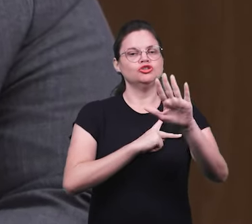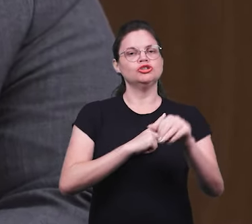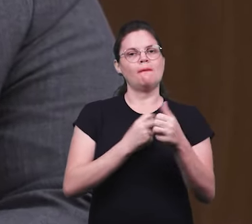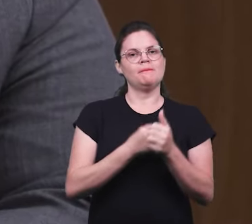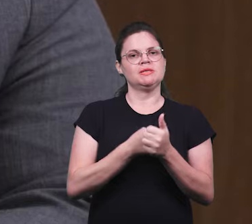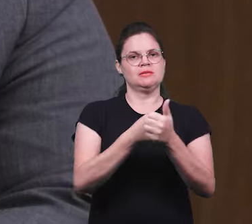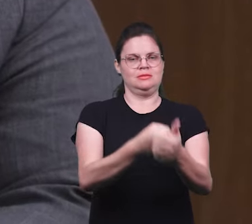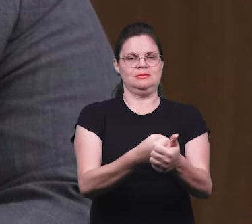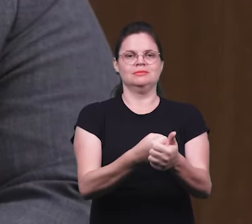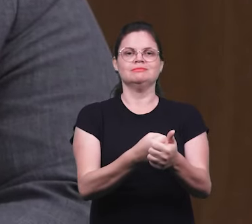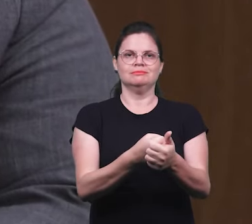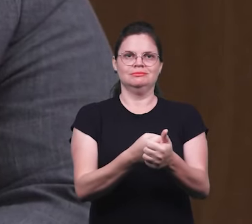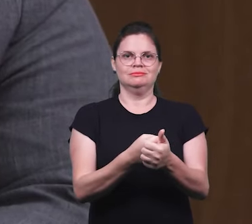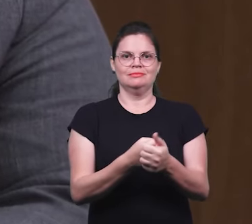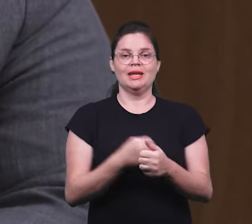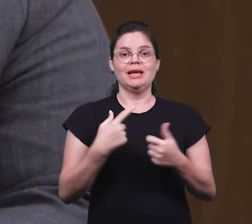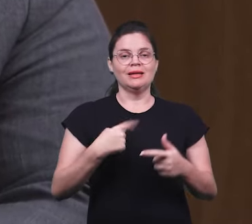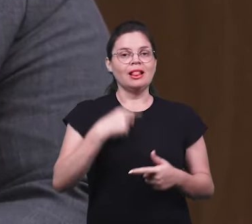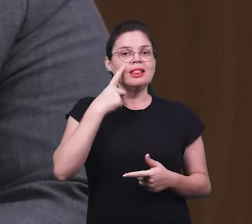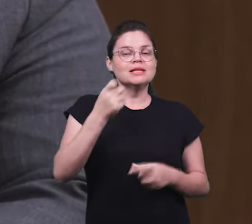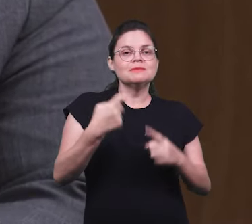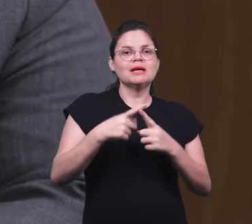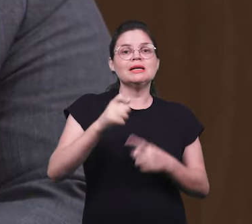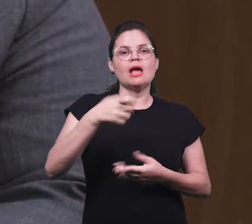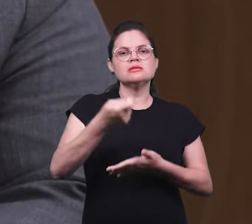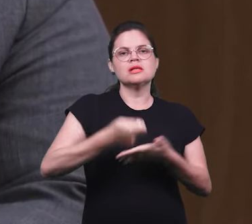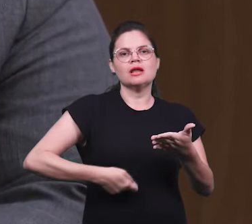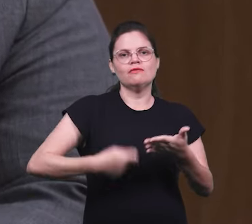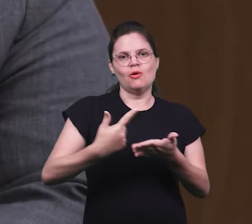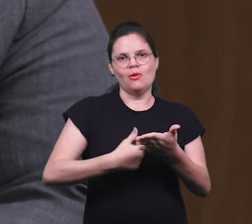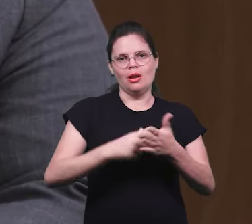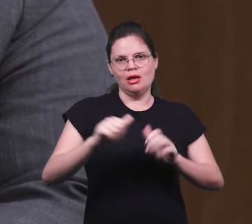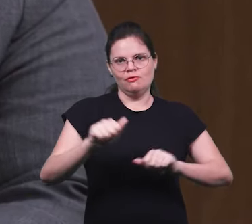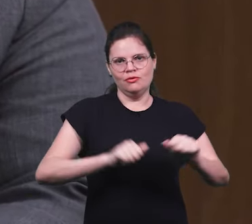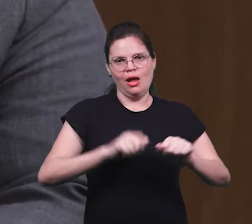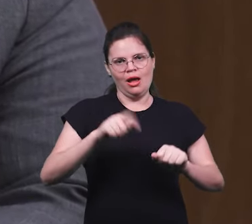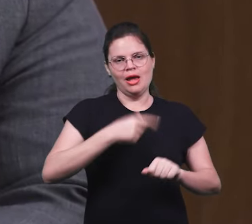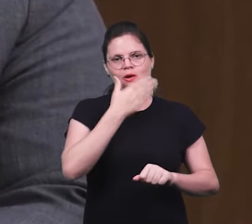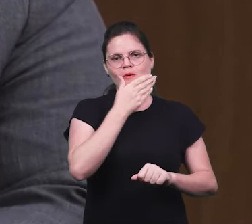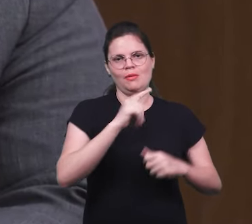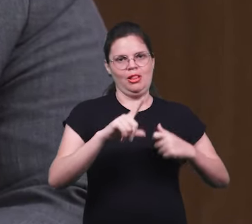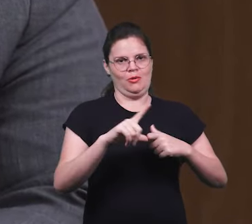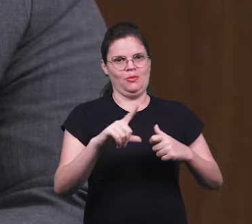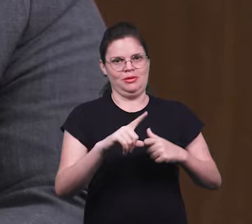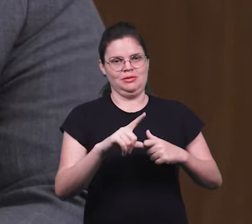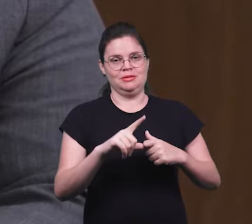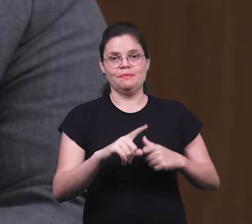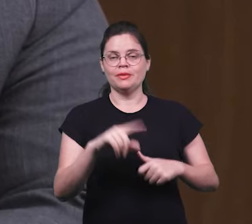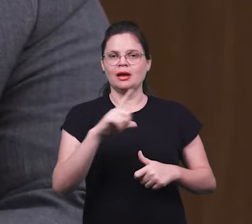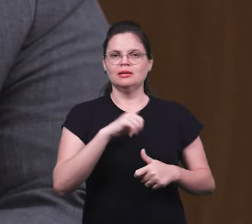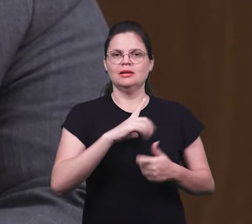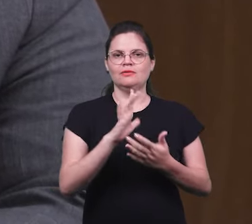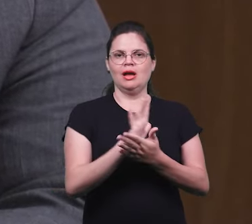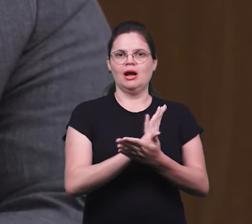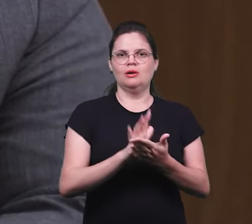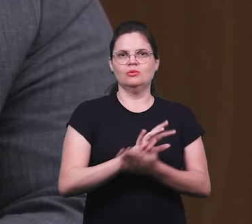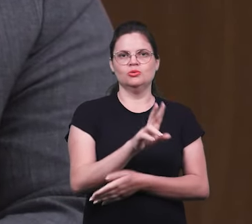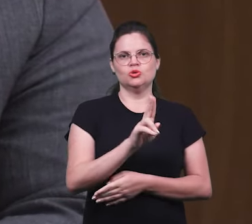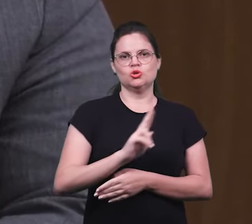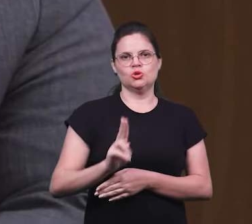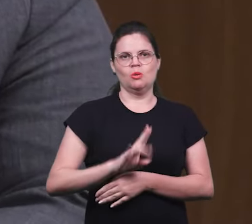Atos é o evangelista Lucas. E em vários momentos ele vai colocar ali, ele vai conjugar, né, os pronomes